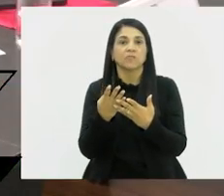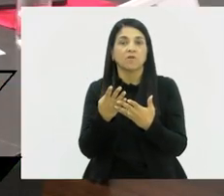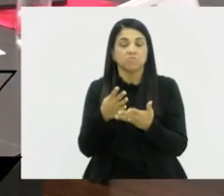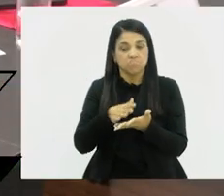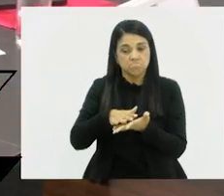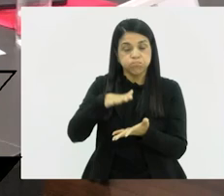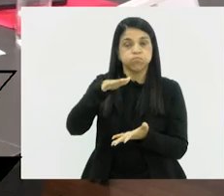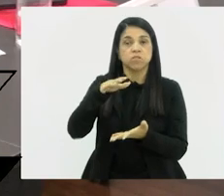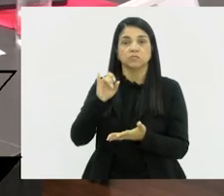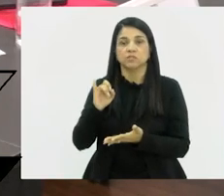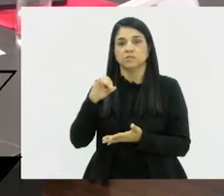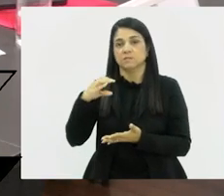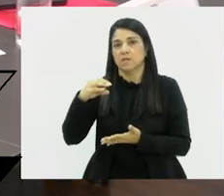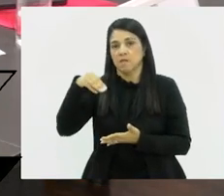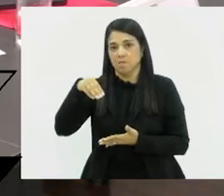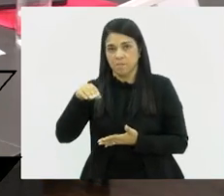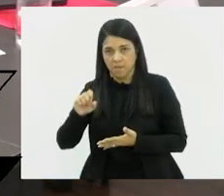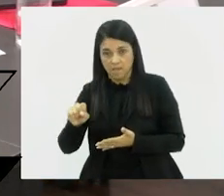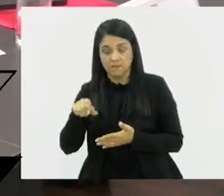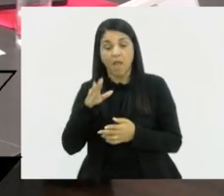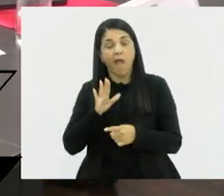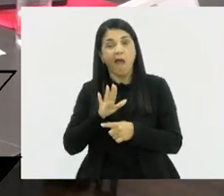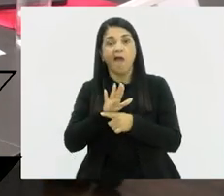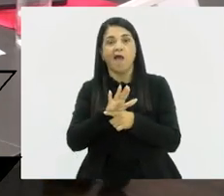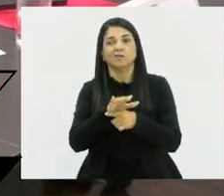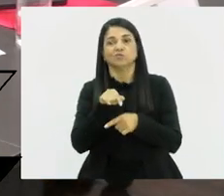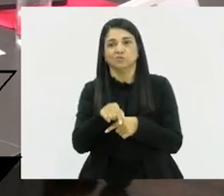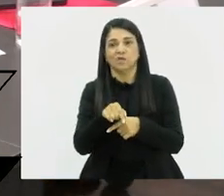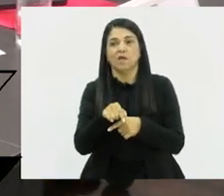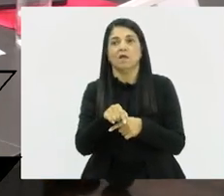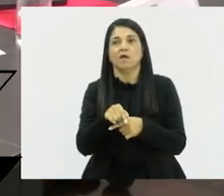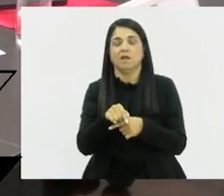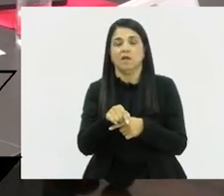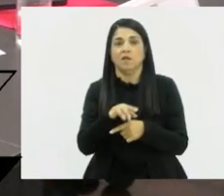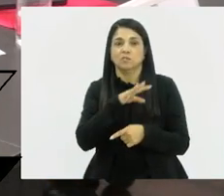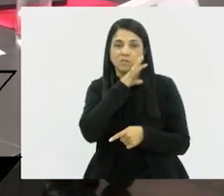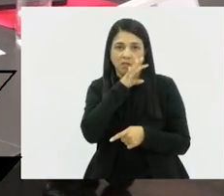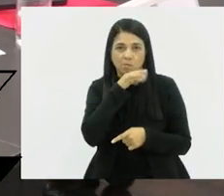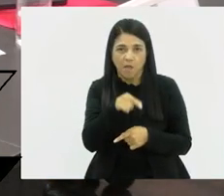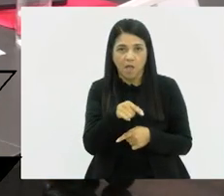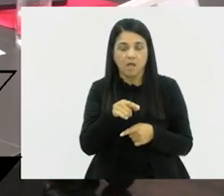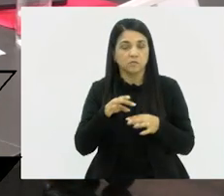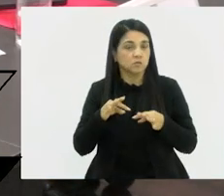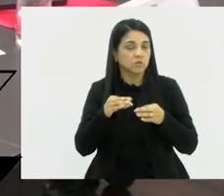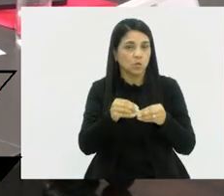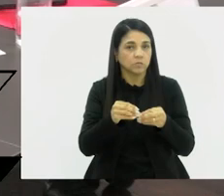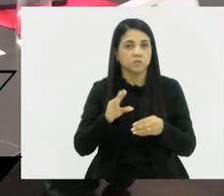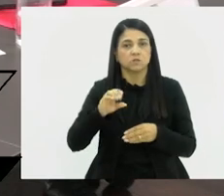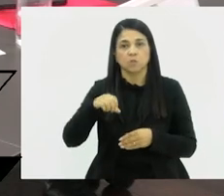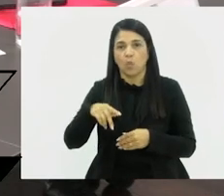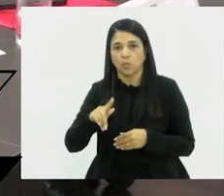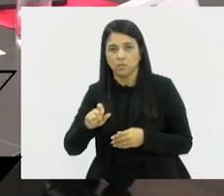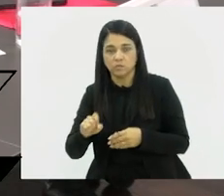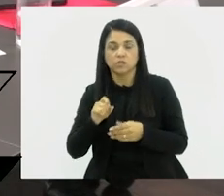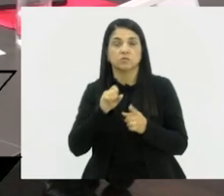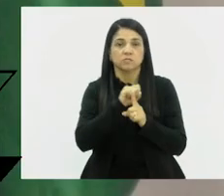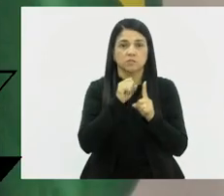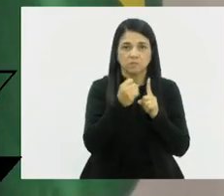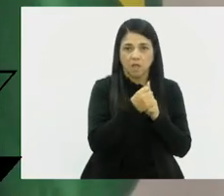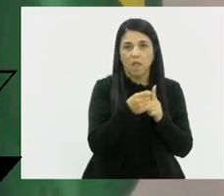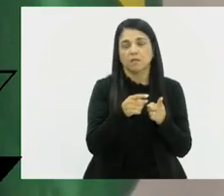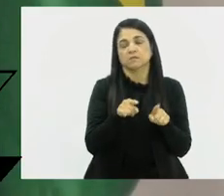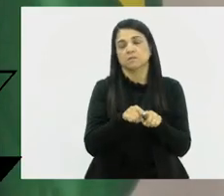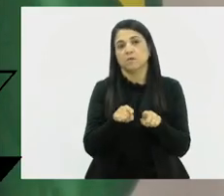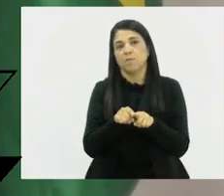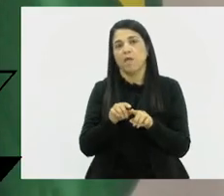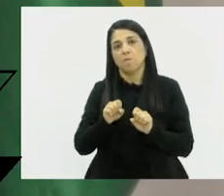de ICMS ajudar na causa animal, que vai ajudar diretamente a todas as organizações sociais e também